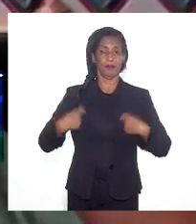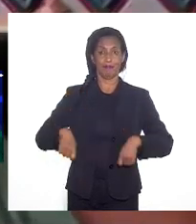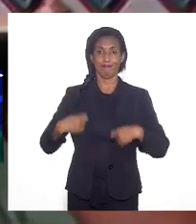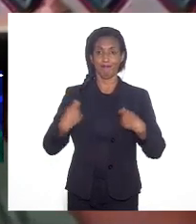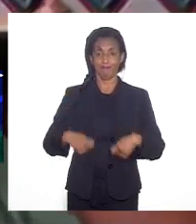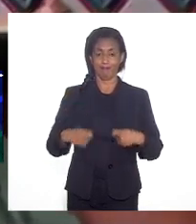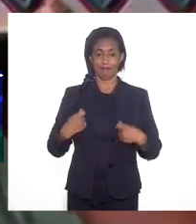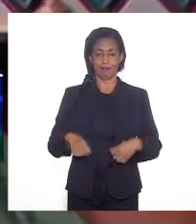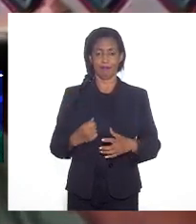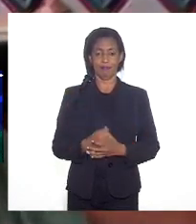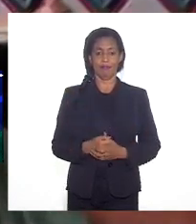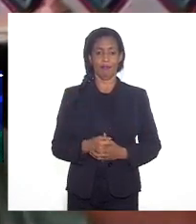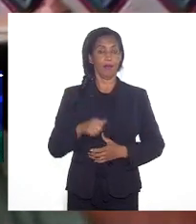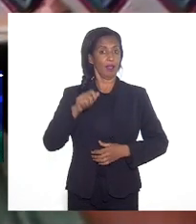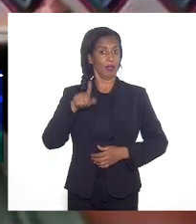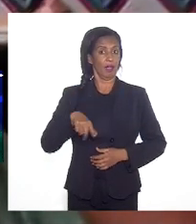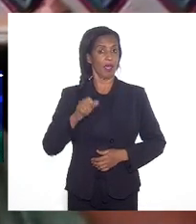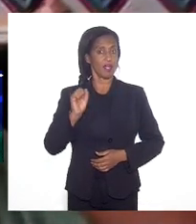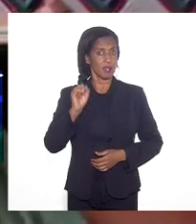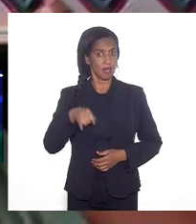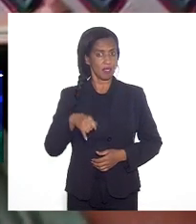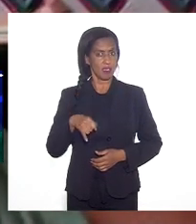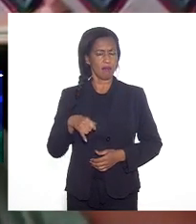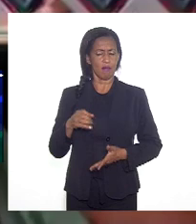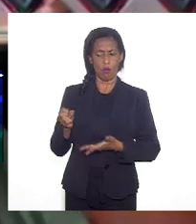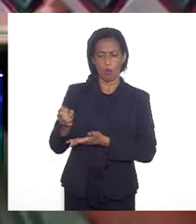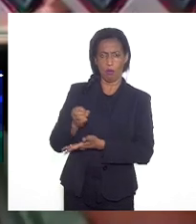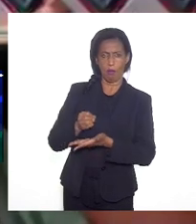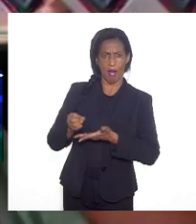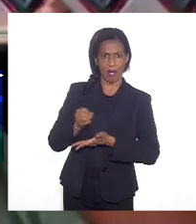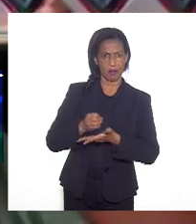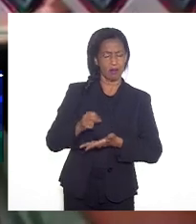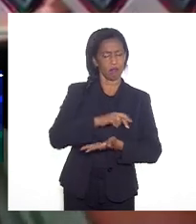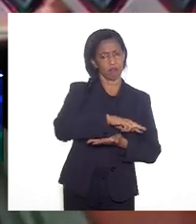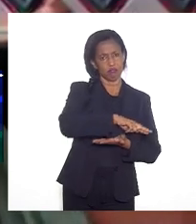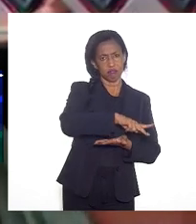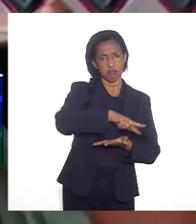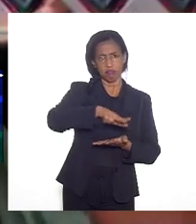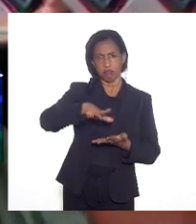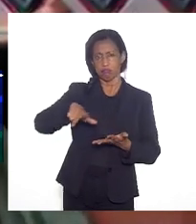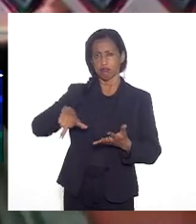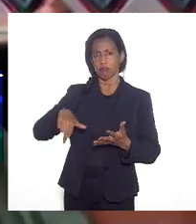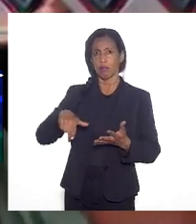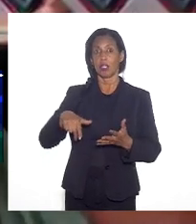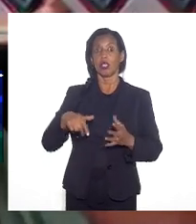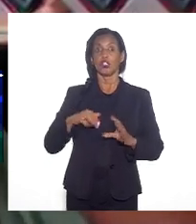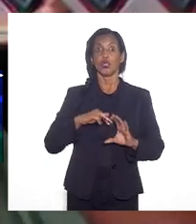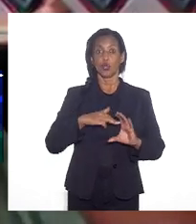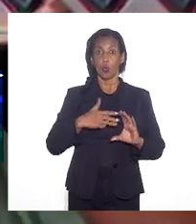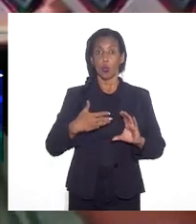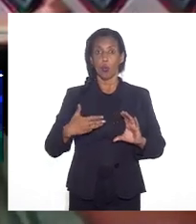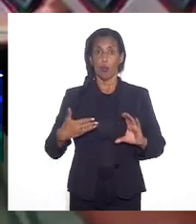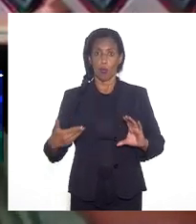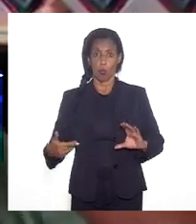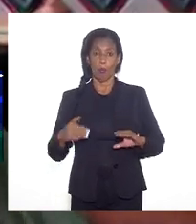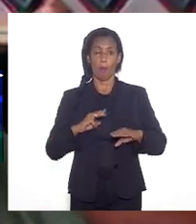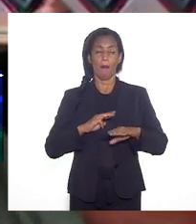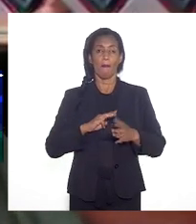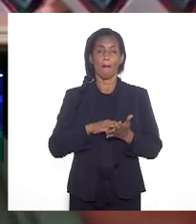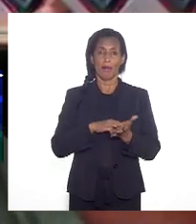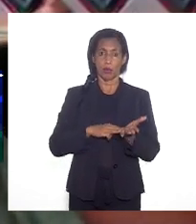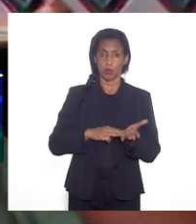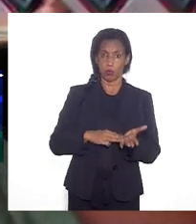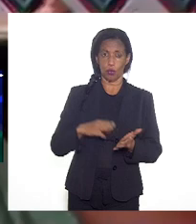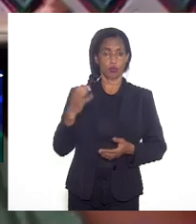necessário. Ele é, sim, fundado em muitos elementos de conteúdo teórico, metodológico e